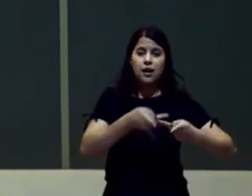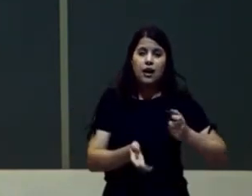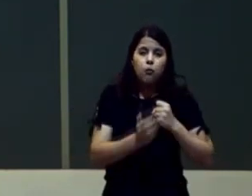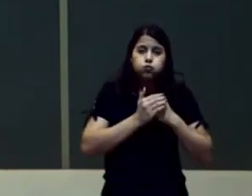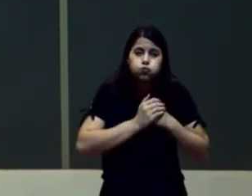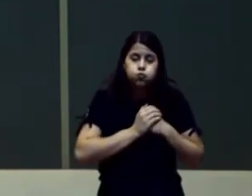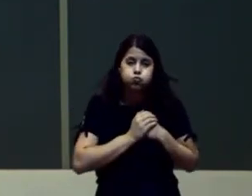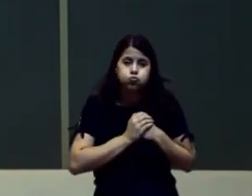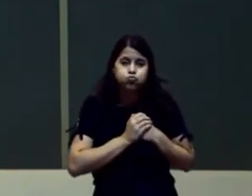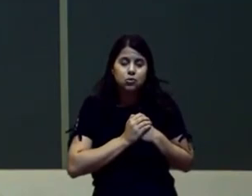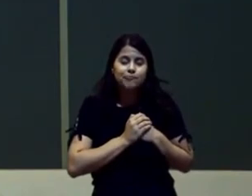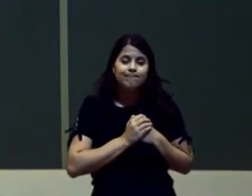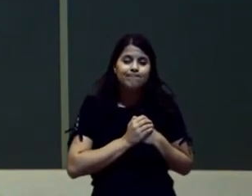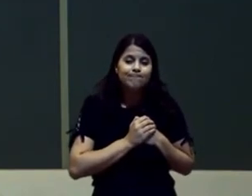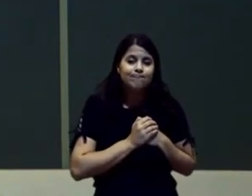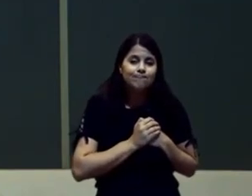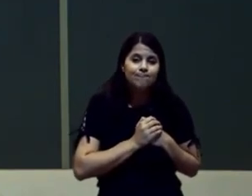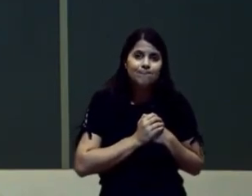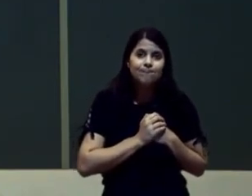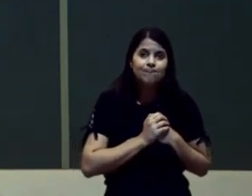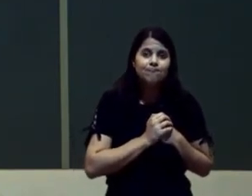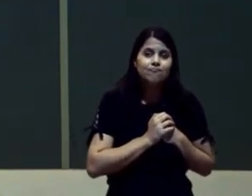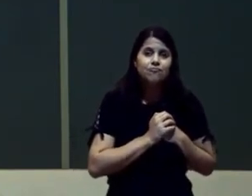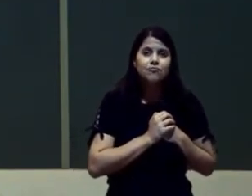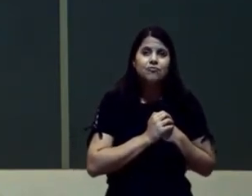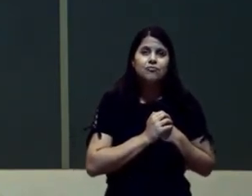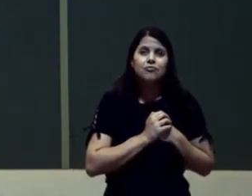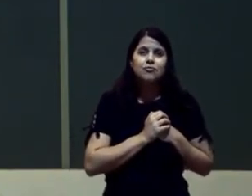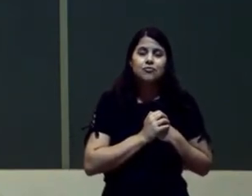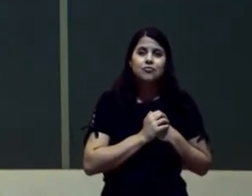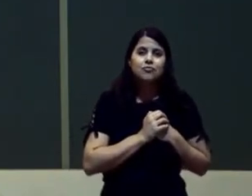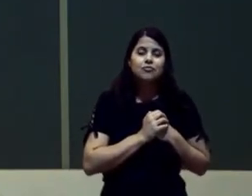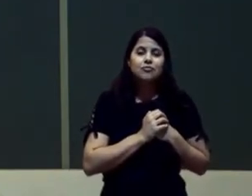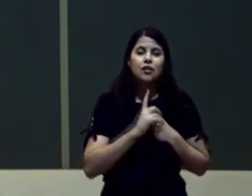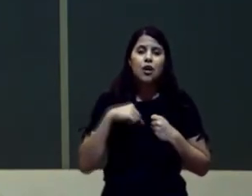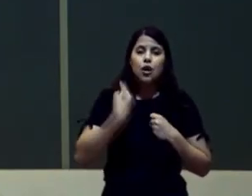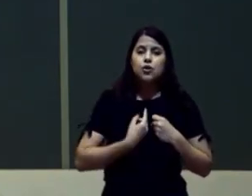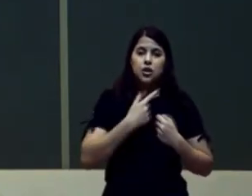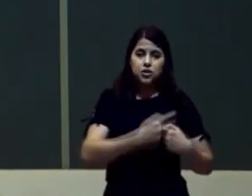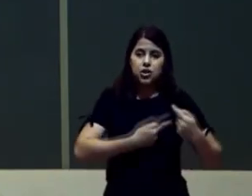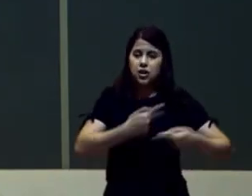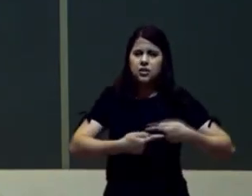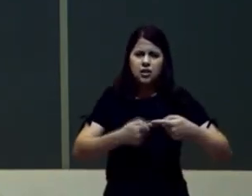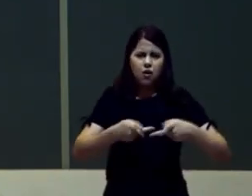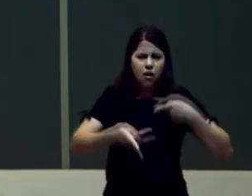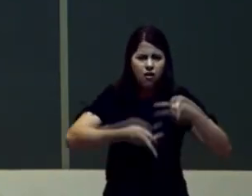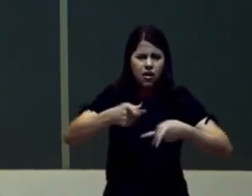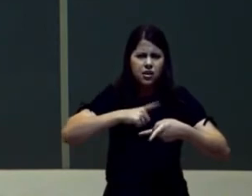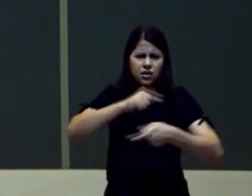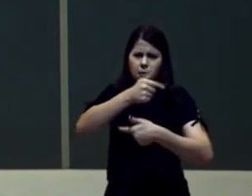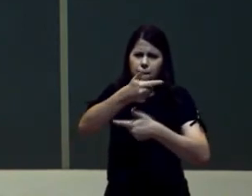tudo que nós temos para transmitir, nós transmitiremos muita coisa para uma próxima geração.